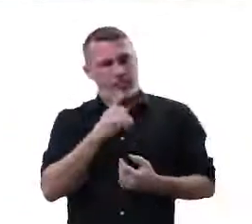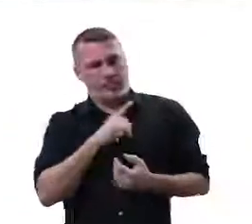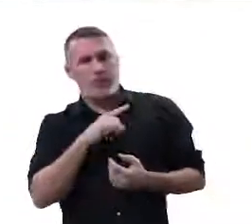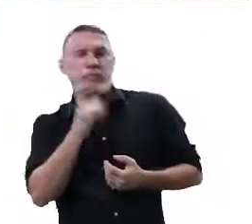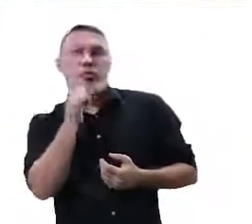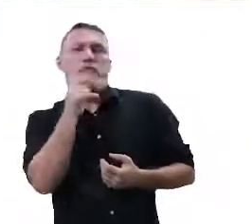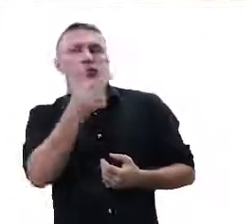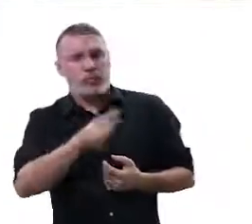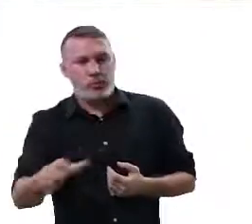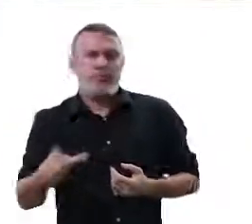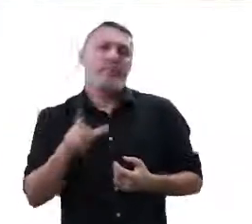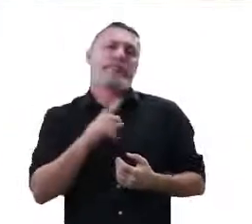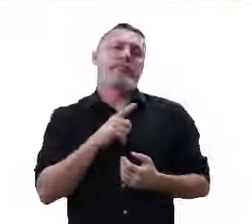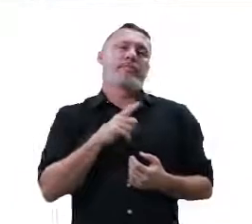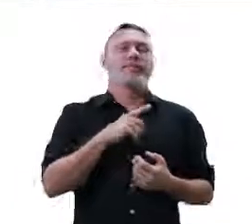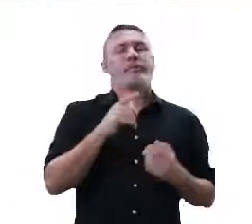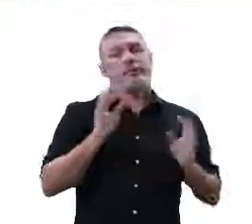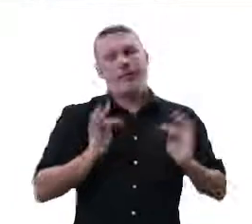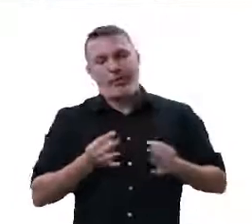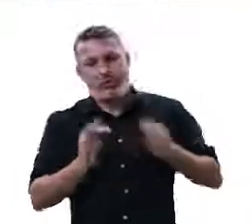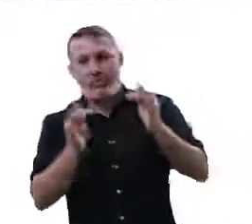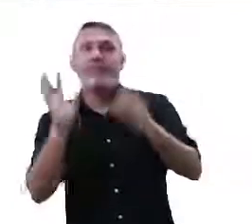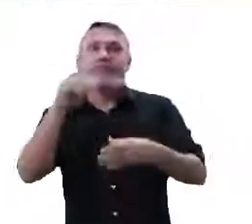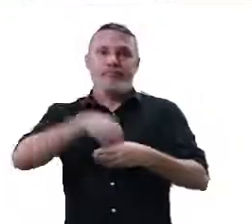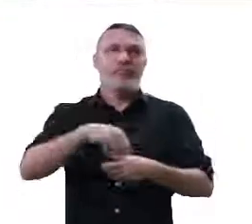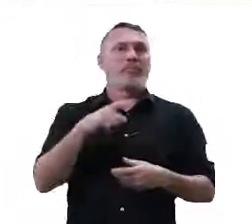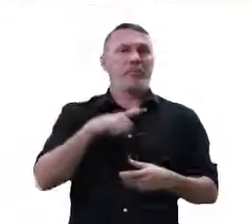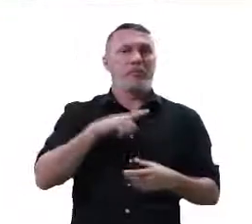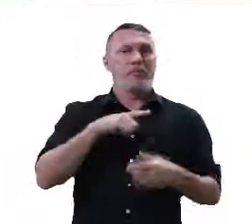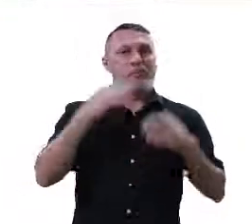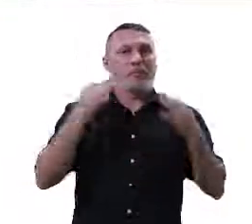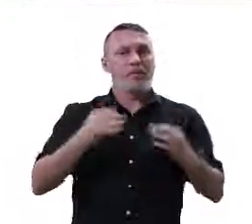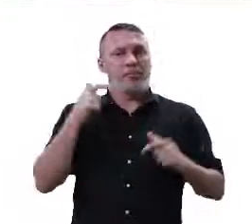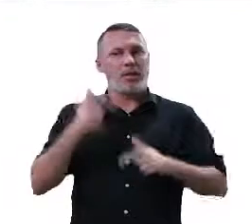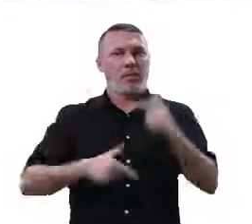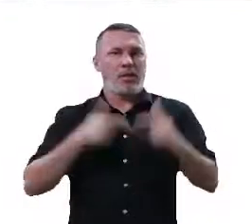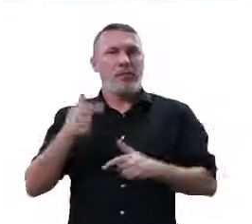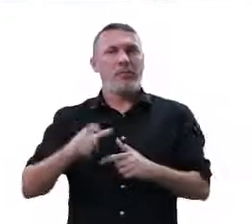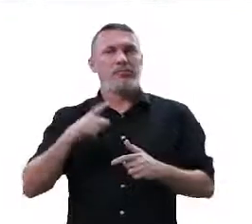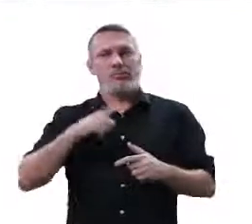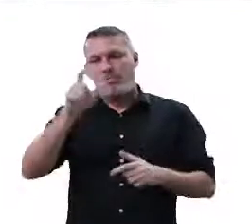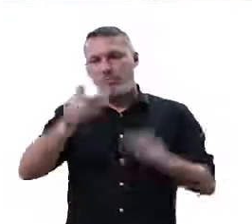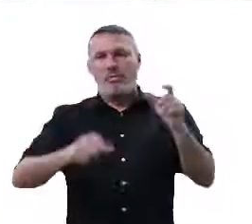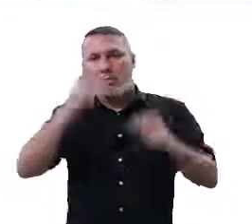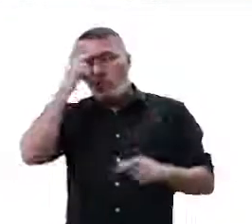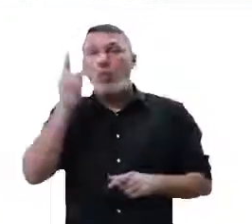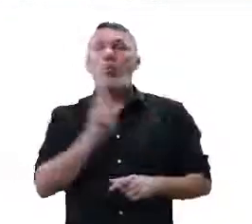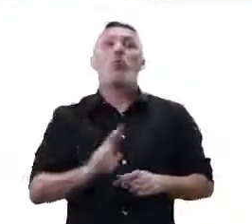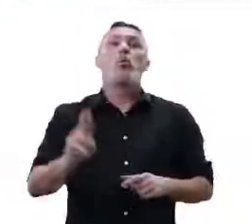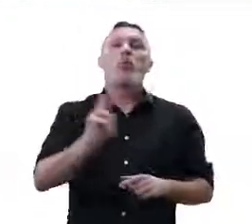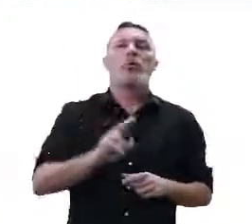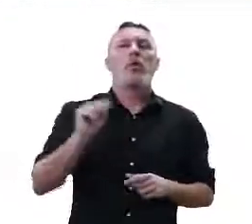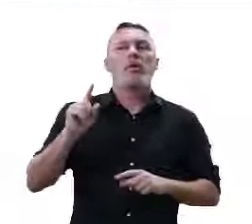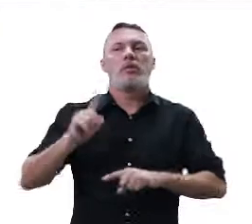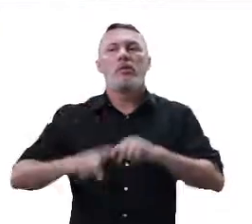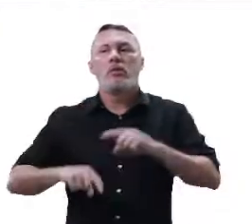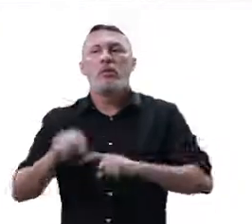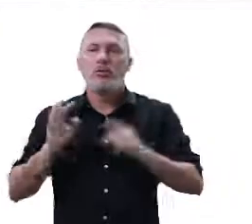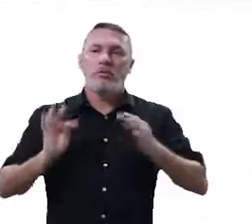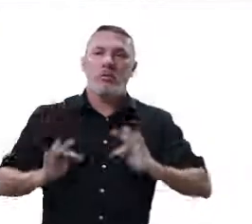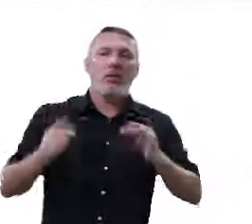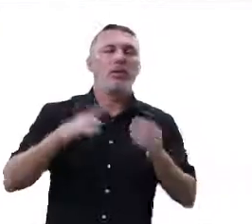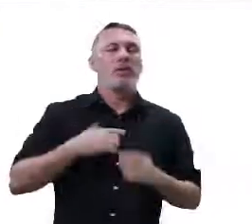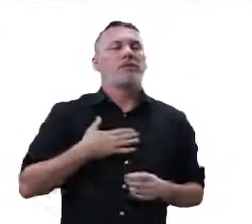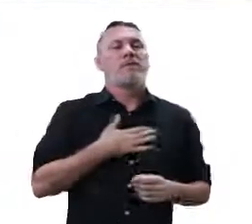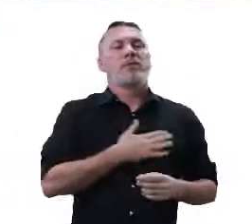tem situações em que, novamente, a questão das técnicas e de tecnologias estarão trabalhando, né, os indivíduos vão utilizar esses